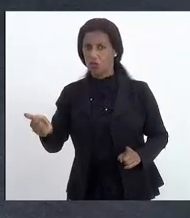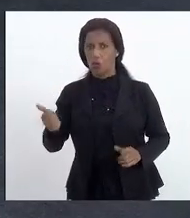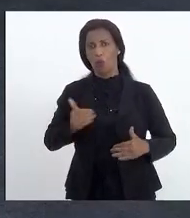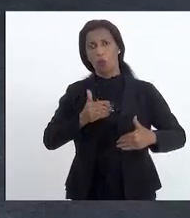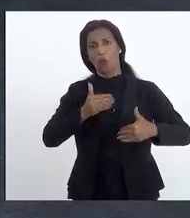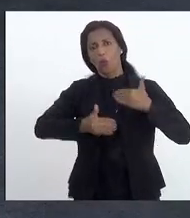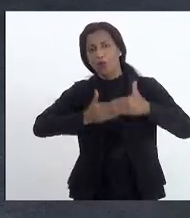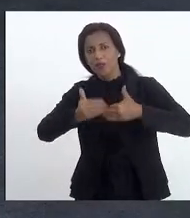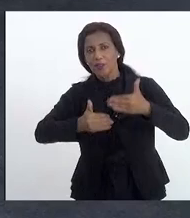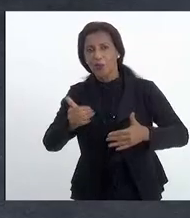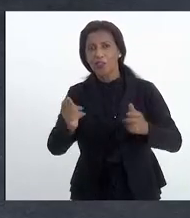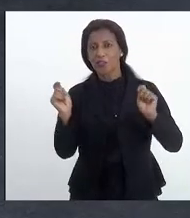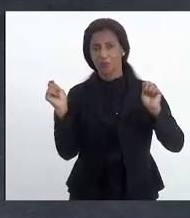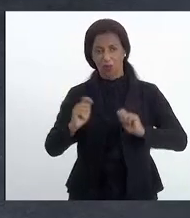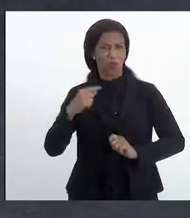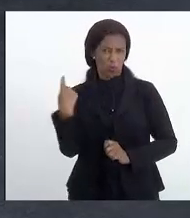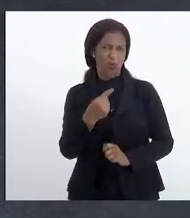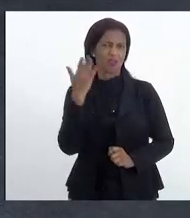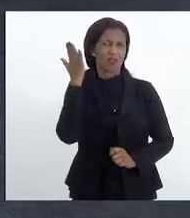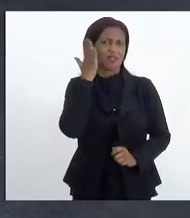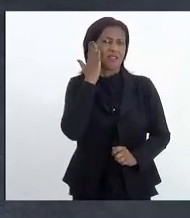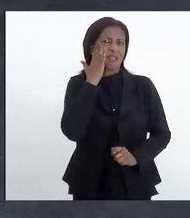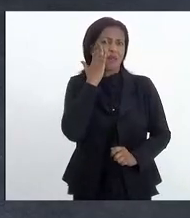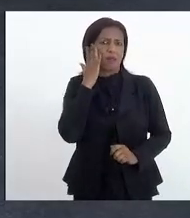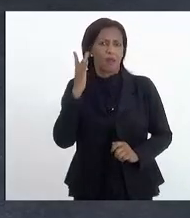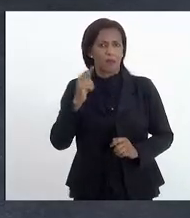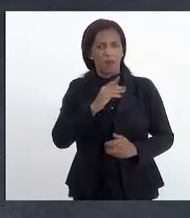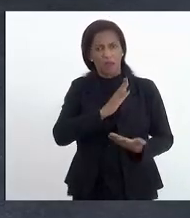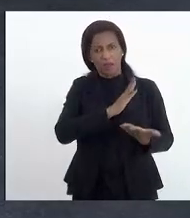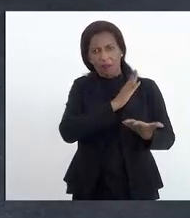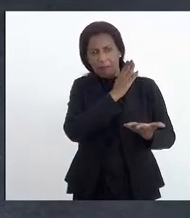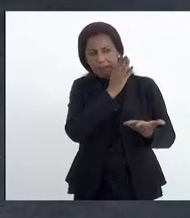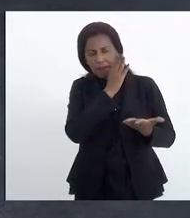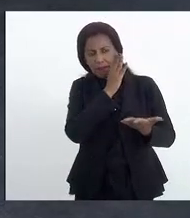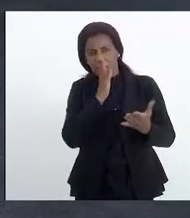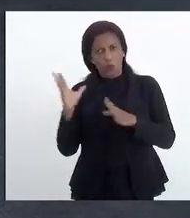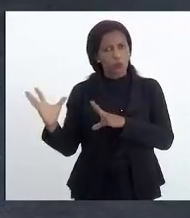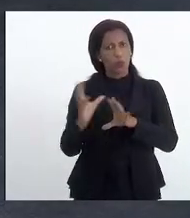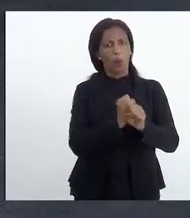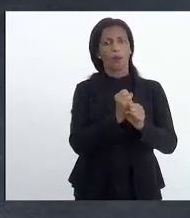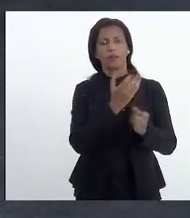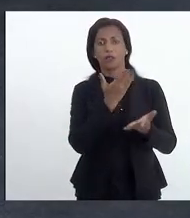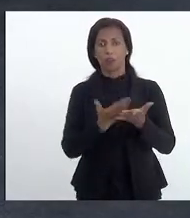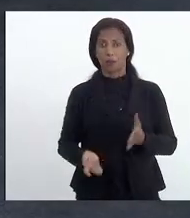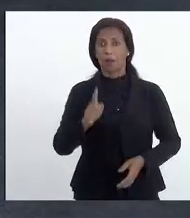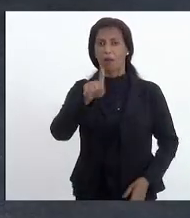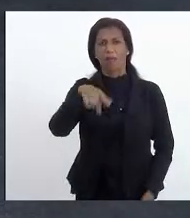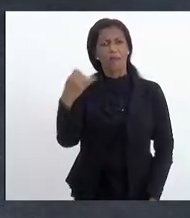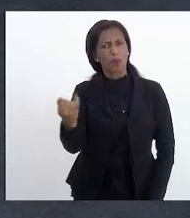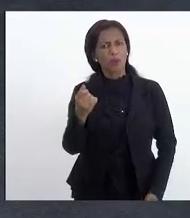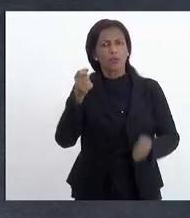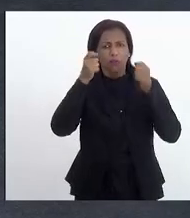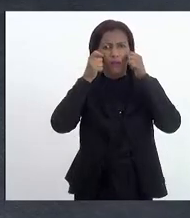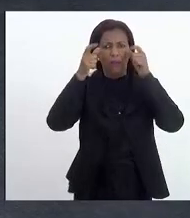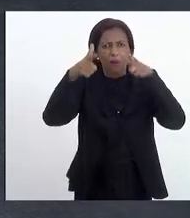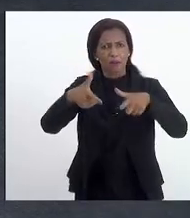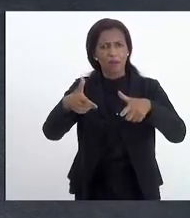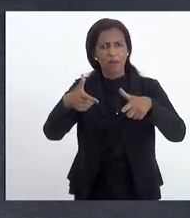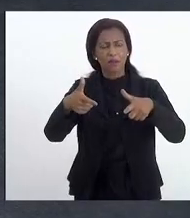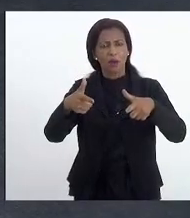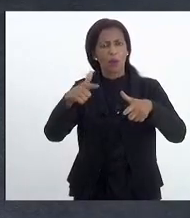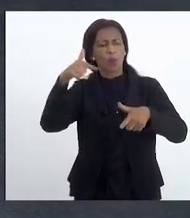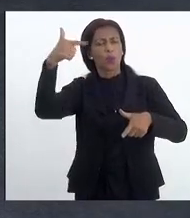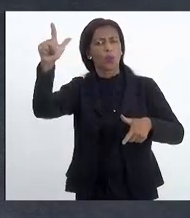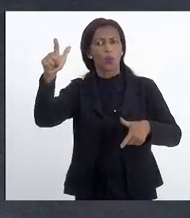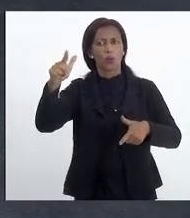Consequentemente, ele vai, nós sabemos aqui, vai aplacar essas perdas. É muito importante. Eu quero chamar a atenção para um